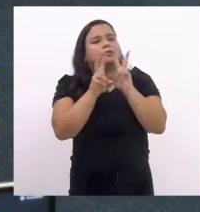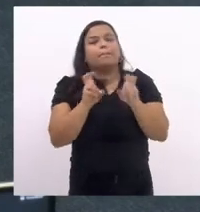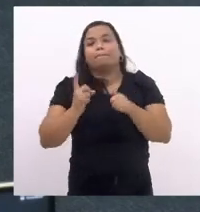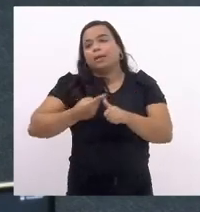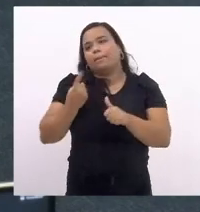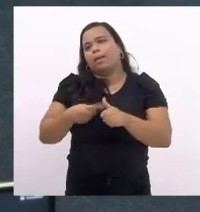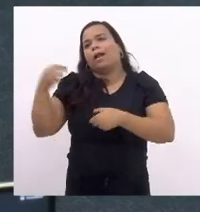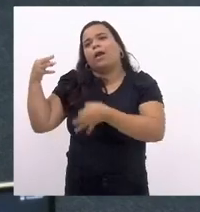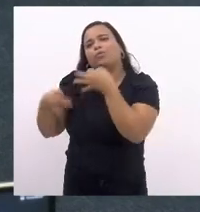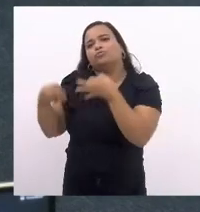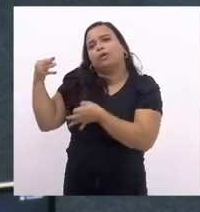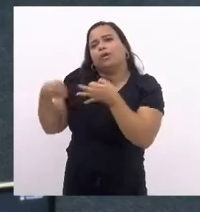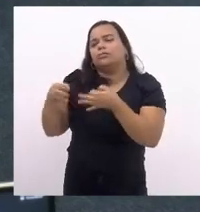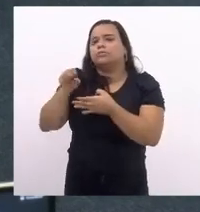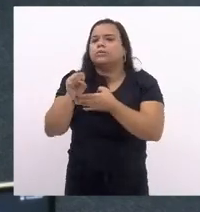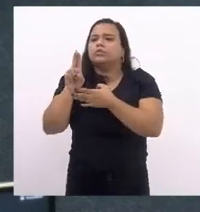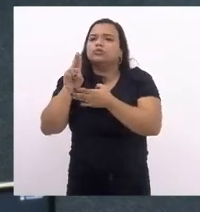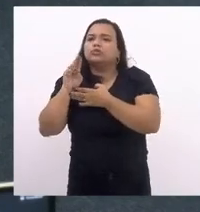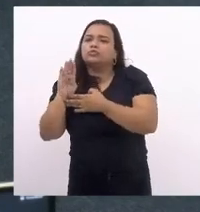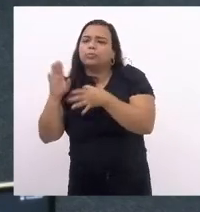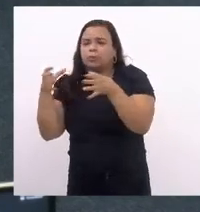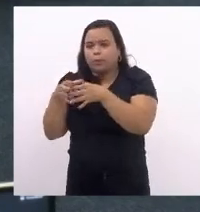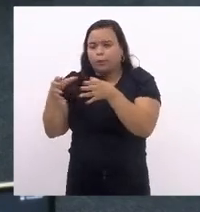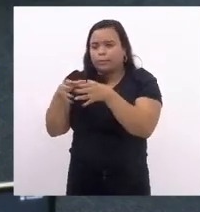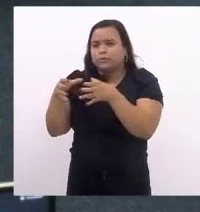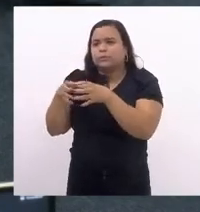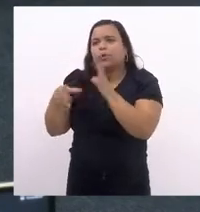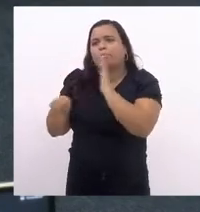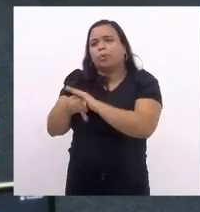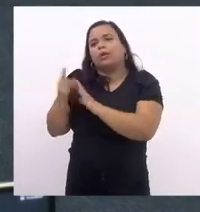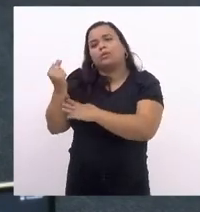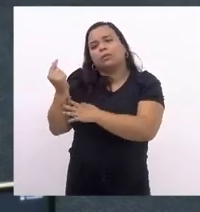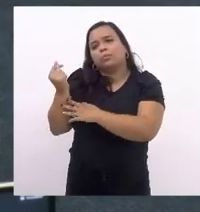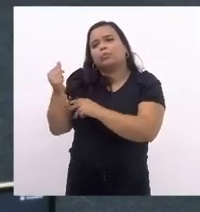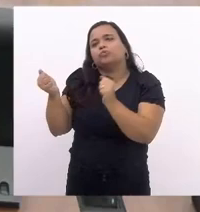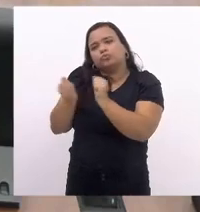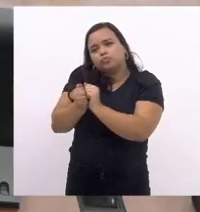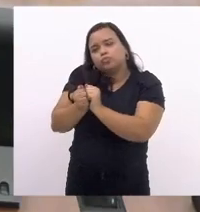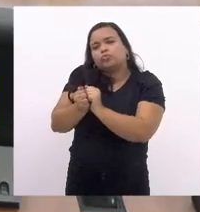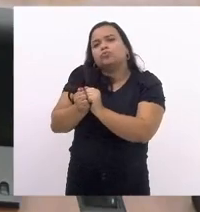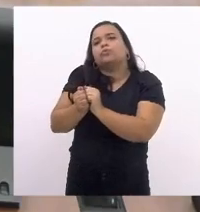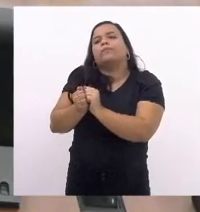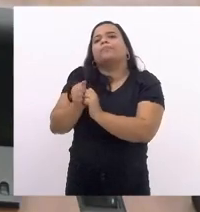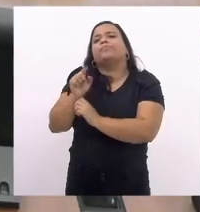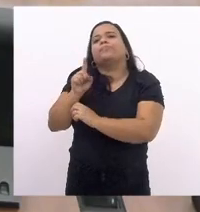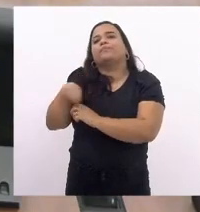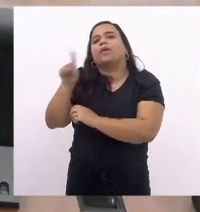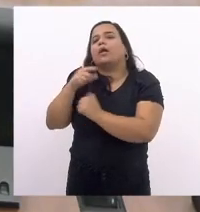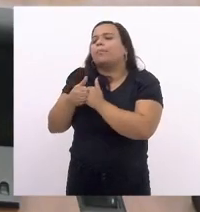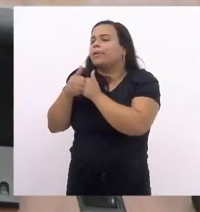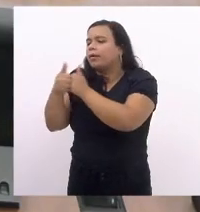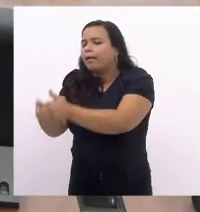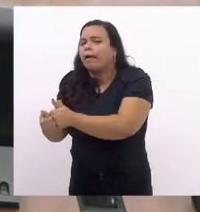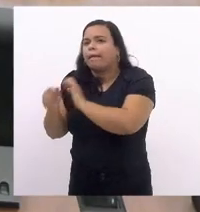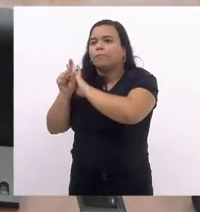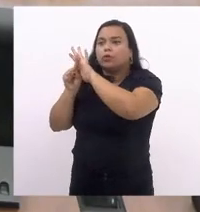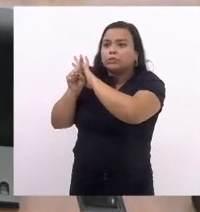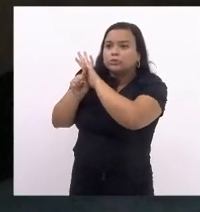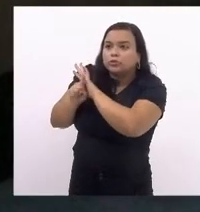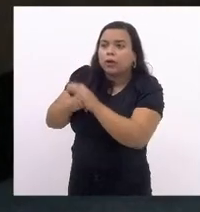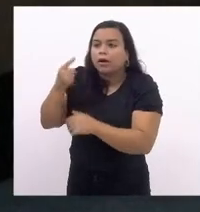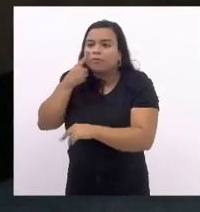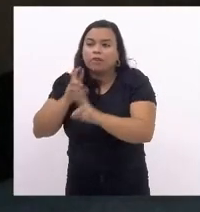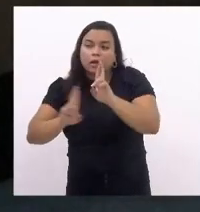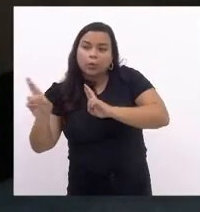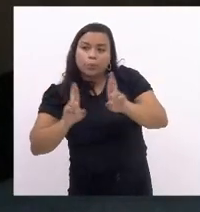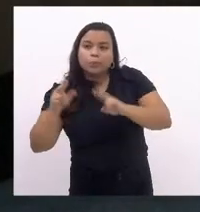audiência da subcomissão constituída junto à Comissão de Tributação para acompanhar, monitorar a execução dos recursos